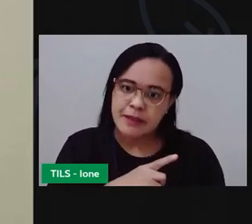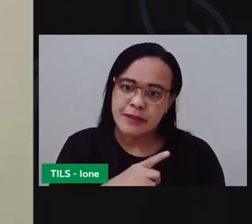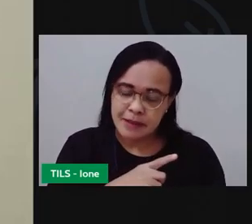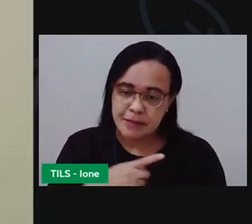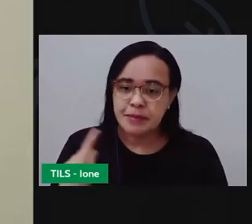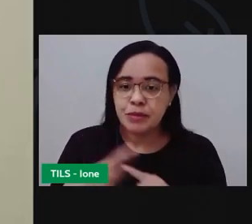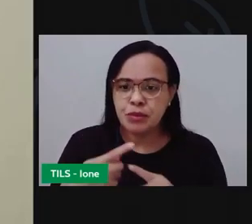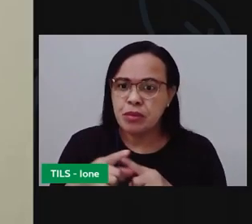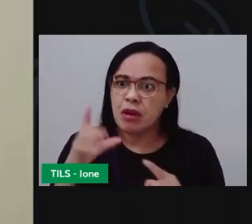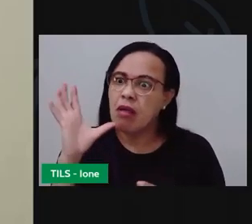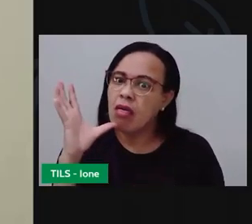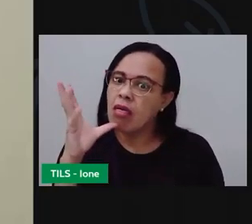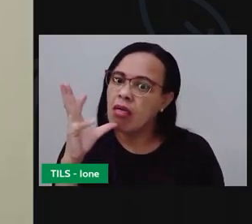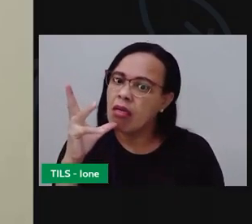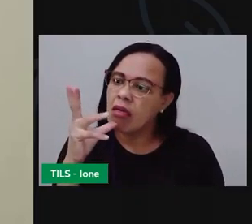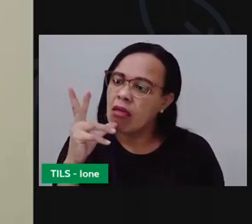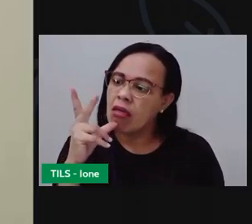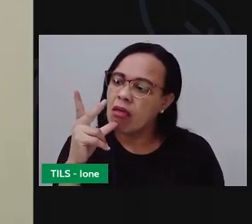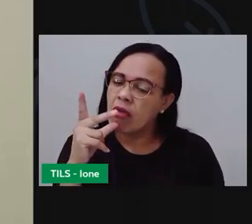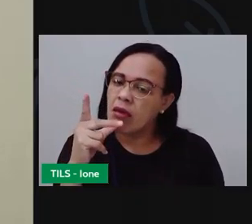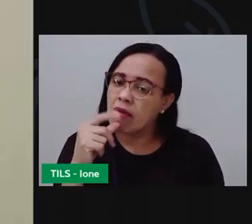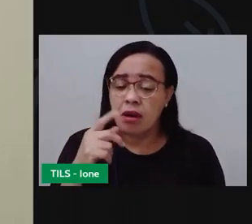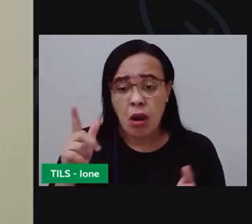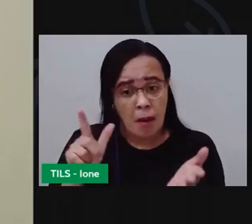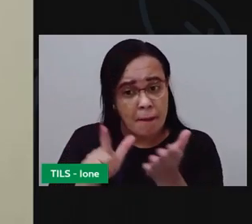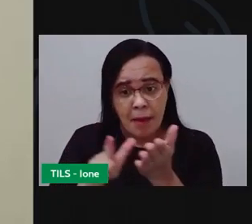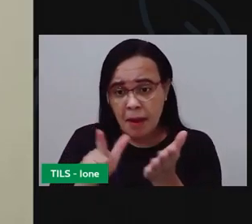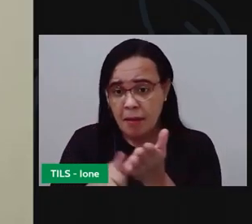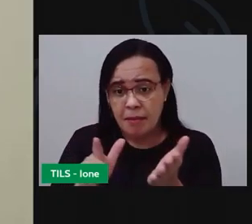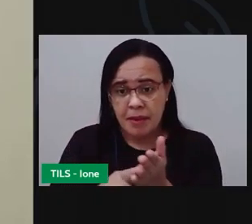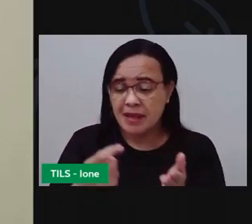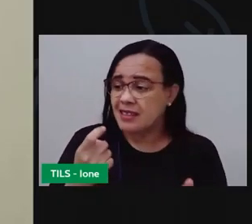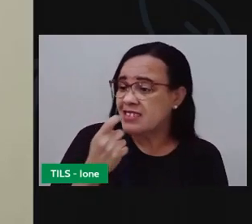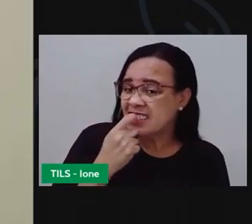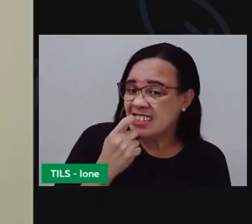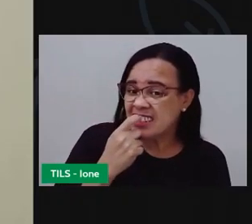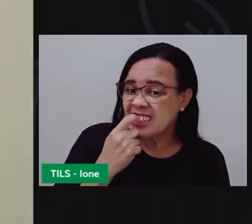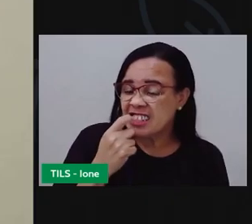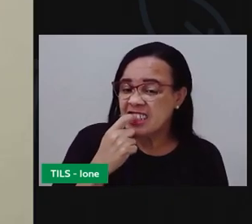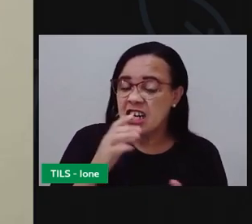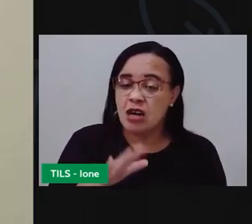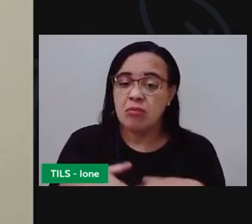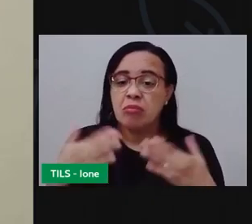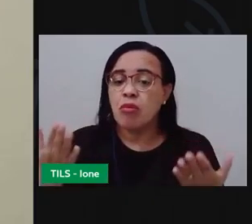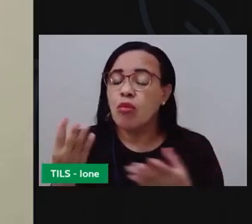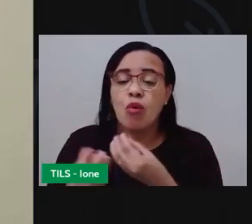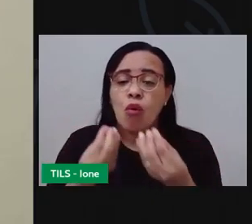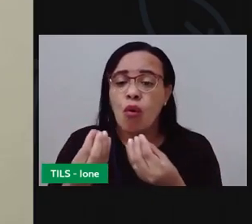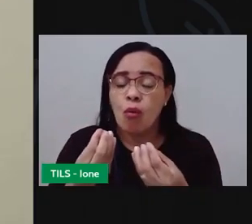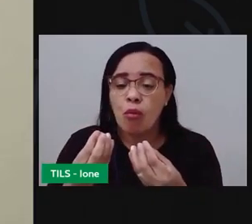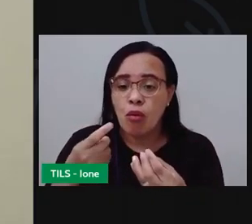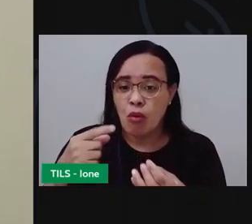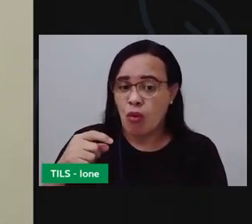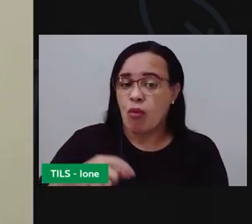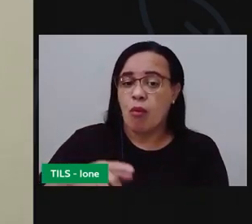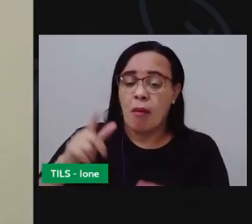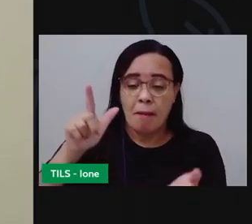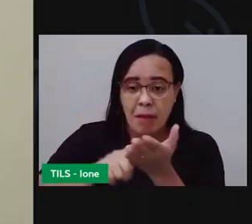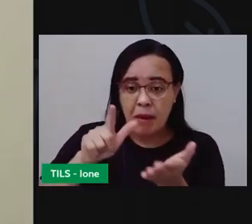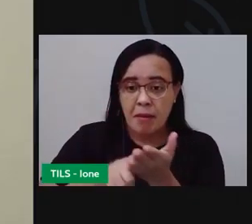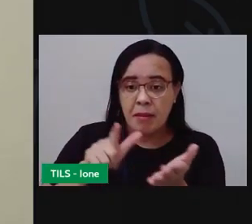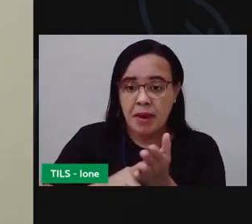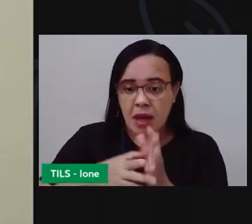para se decompor é diferente do tempo que o plástico demora para se decompor. Então, criança, pensando